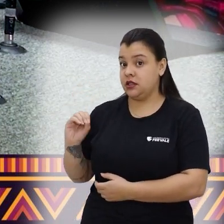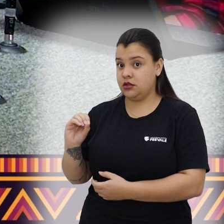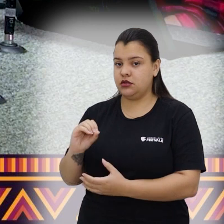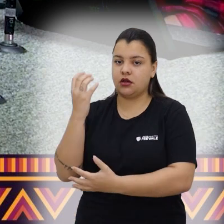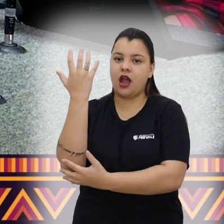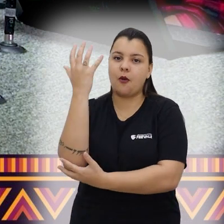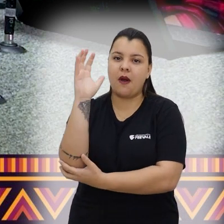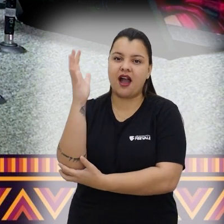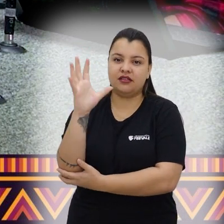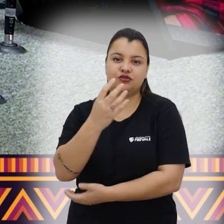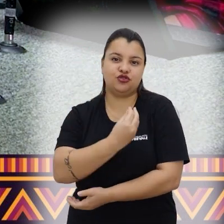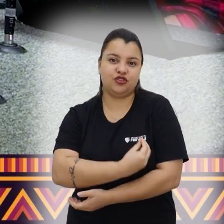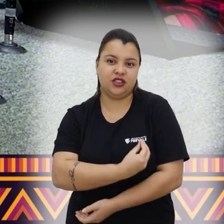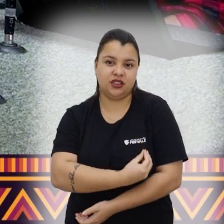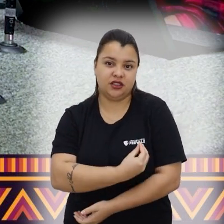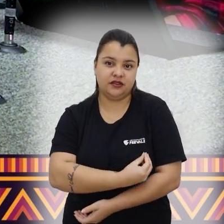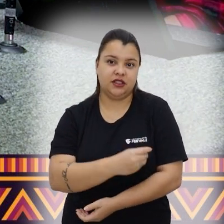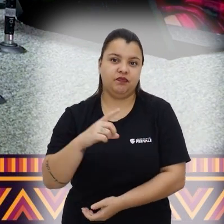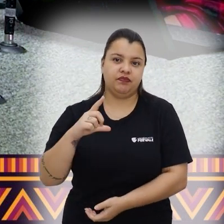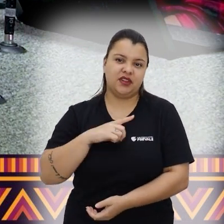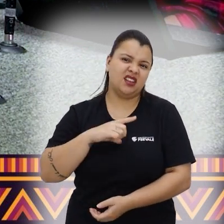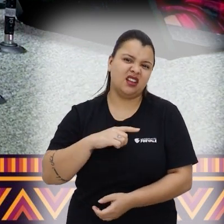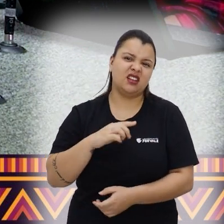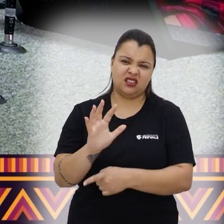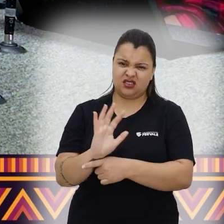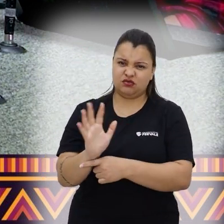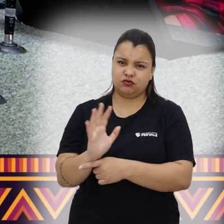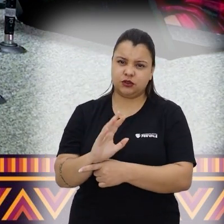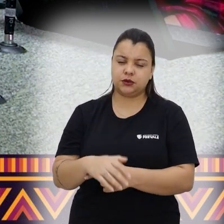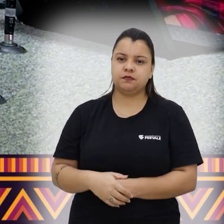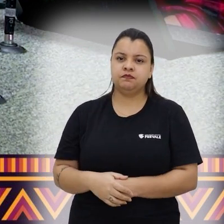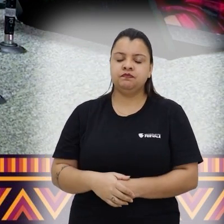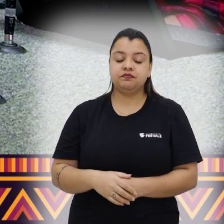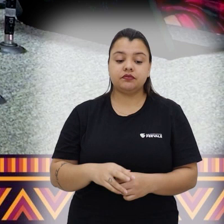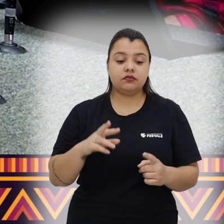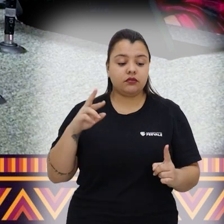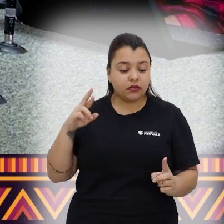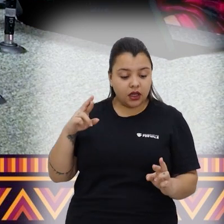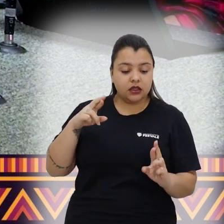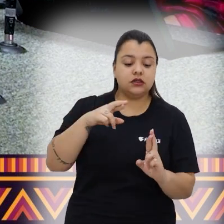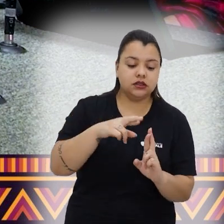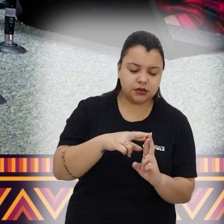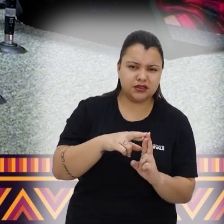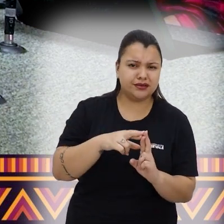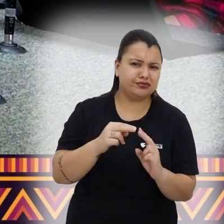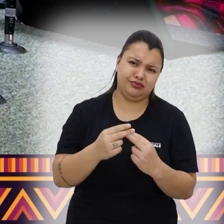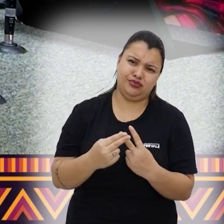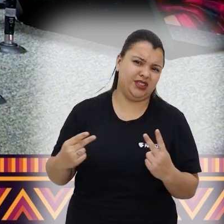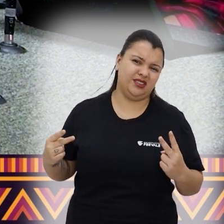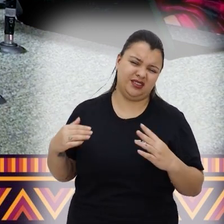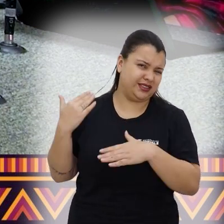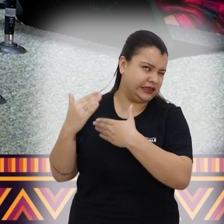em Madagascar, que para o nosso ancestral ela representa uma série de coisas, assim.